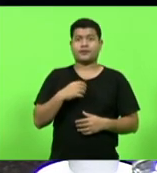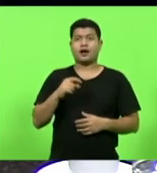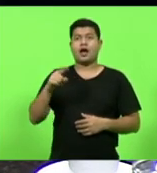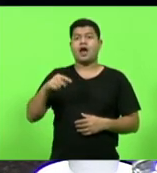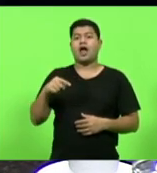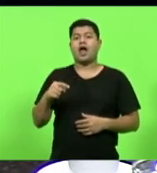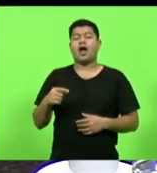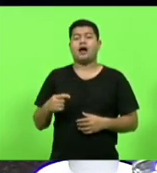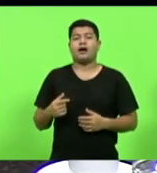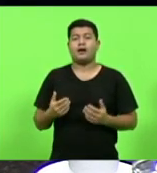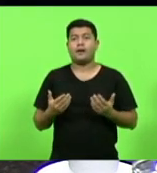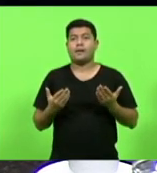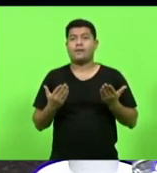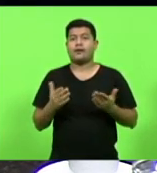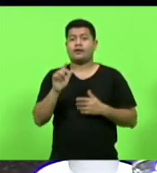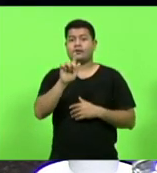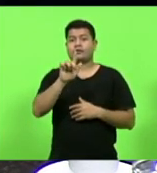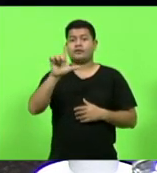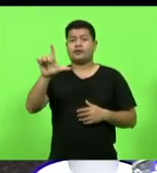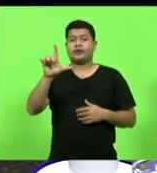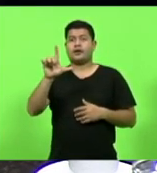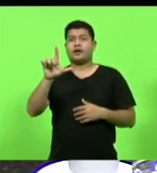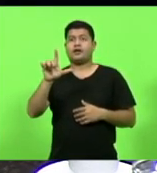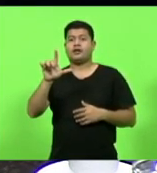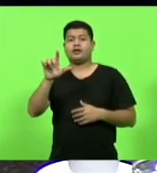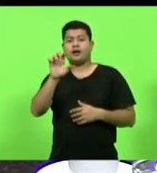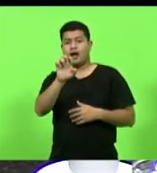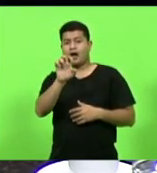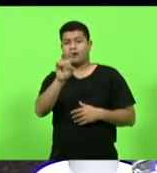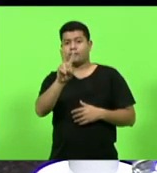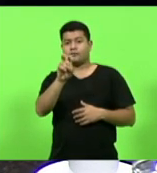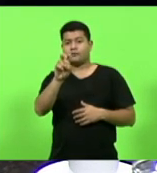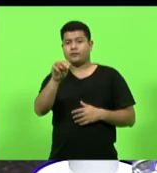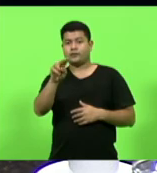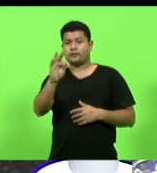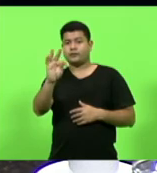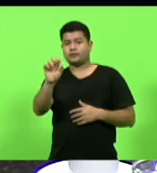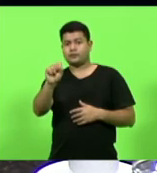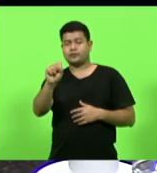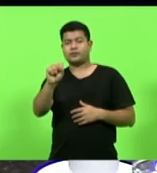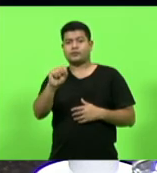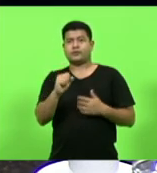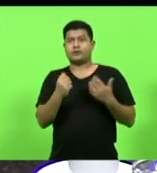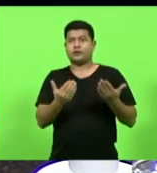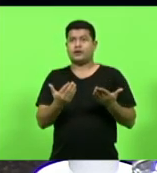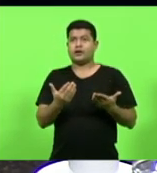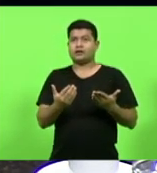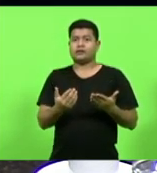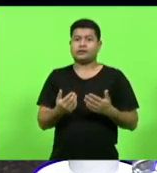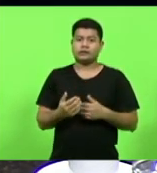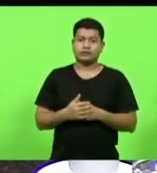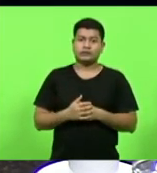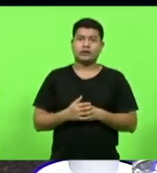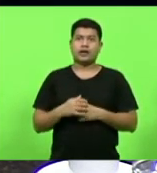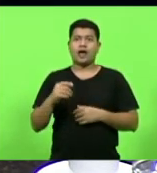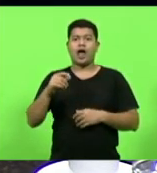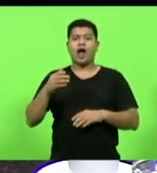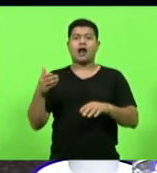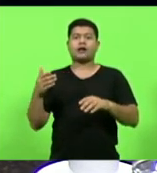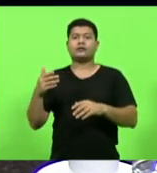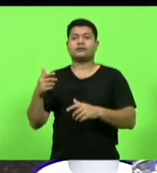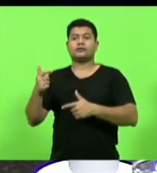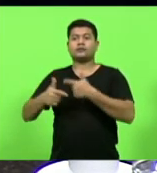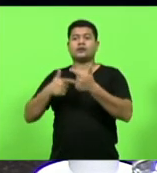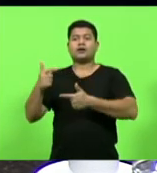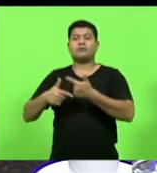menos que a GL Events, que atua nada mais, nada menos de 14 países. E o